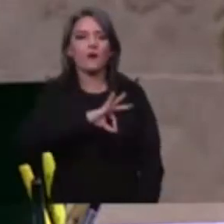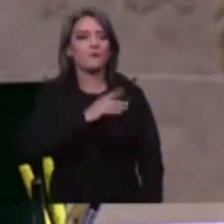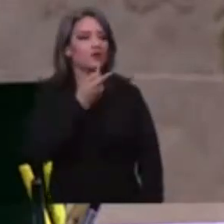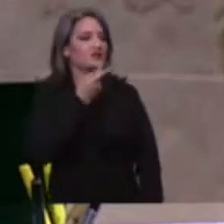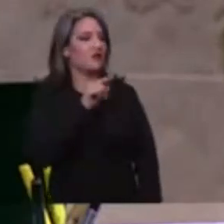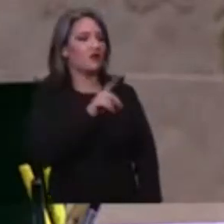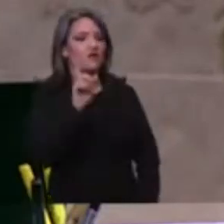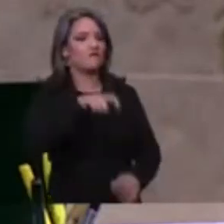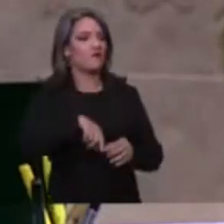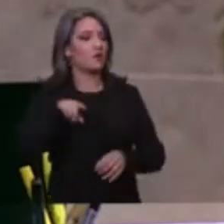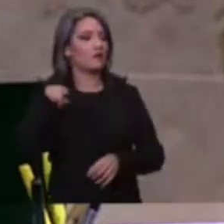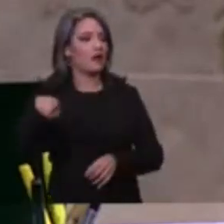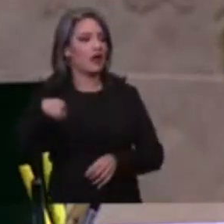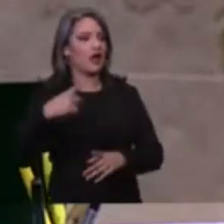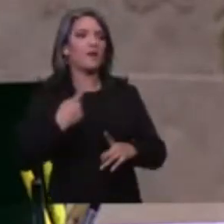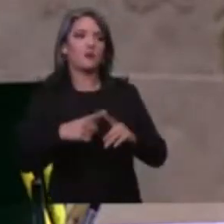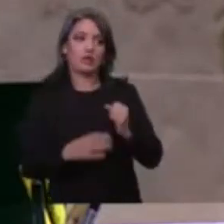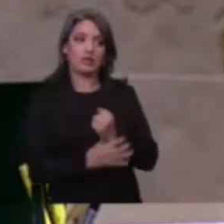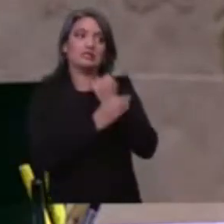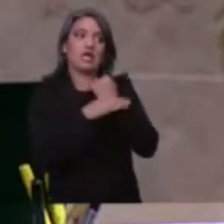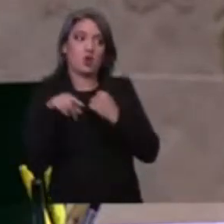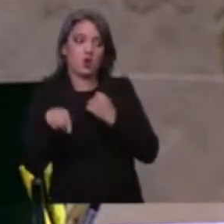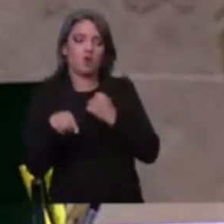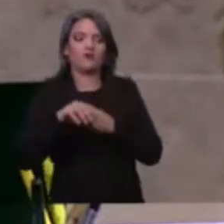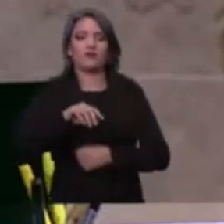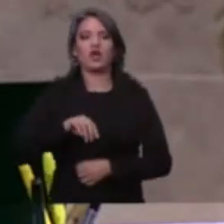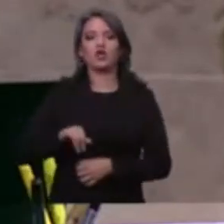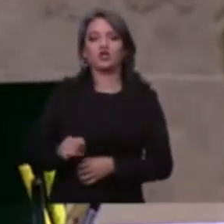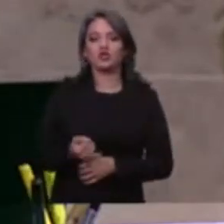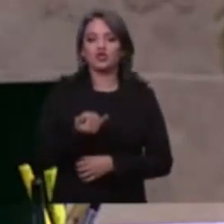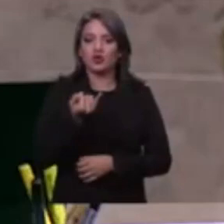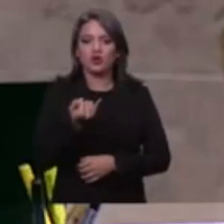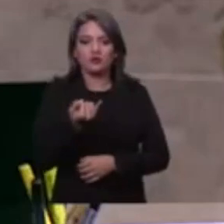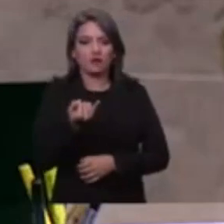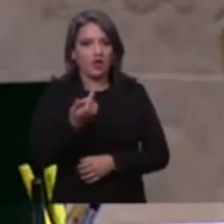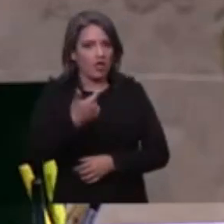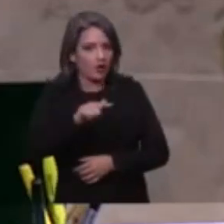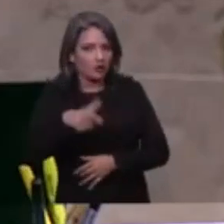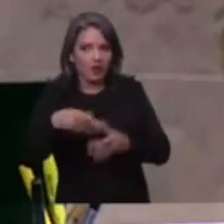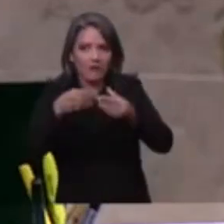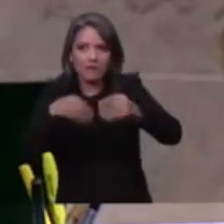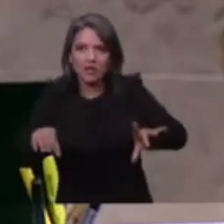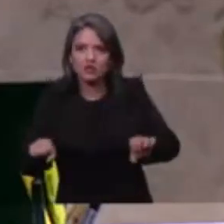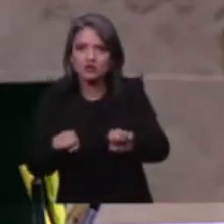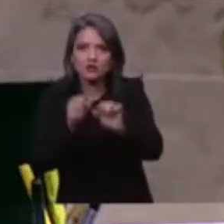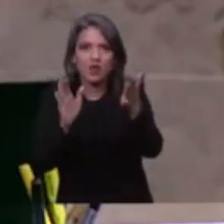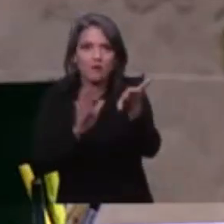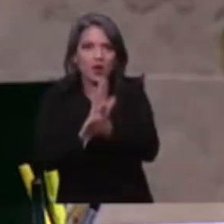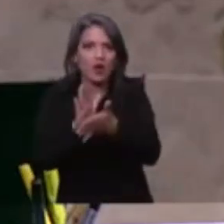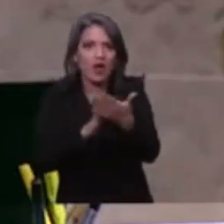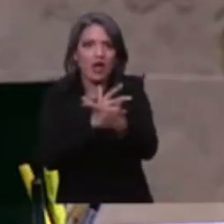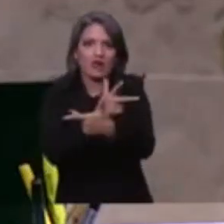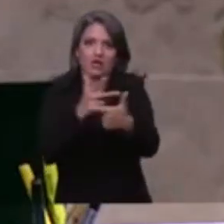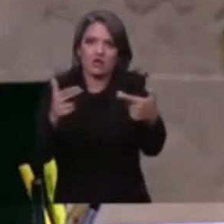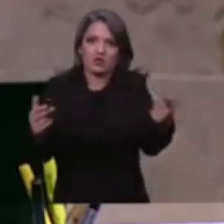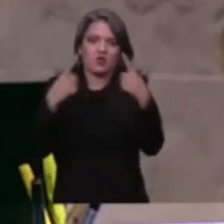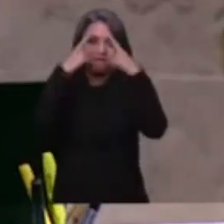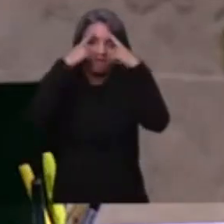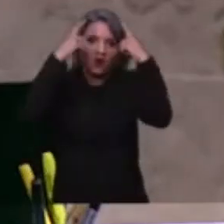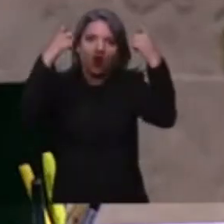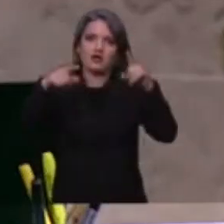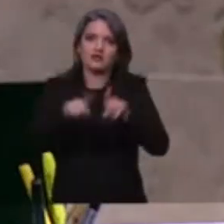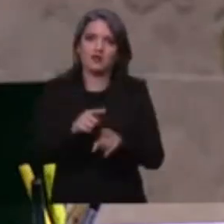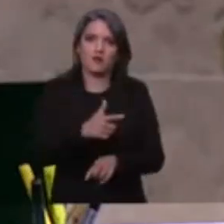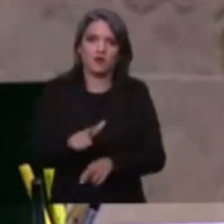entrar novamente, pois era mais seguro. J. Não causou nenhum dano ao patrimônio público, nem usou de violência.